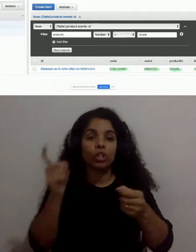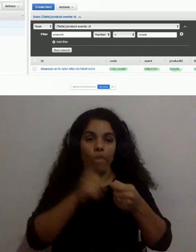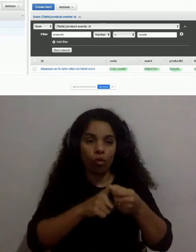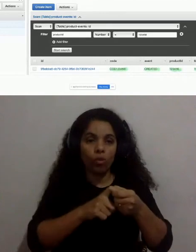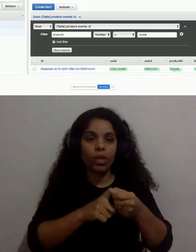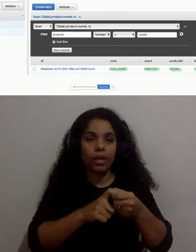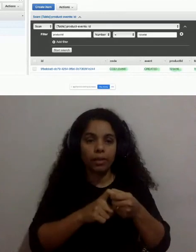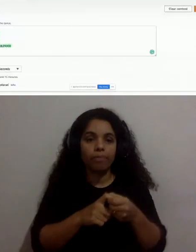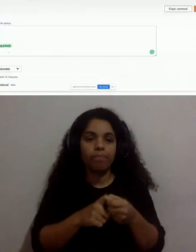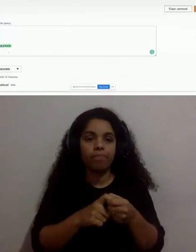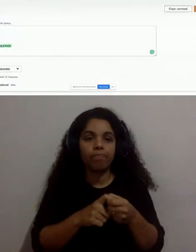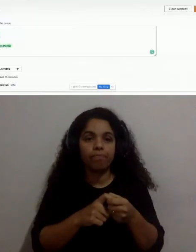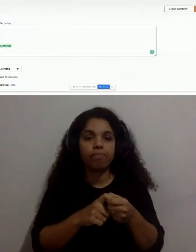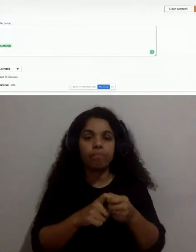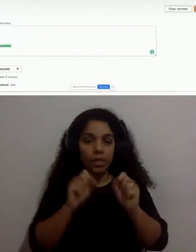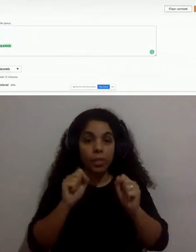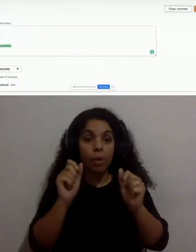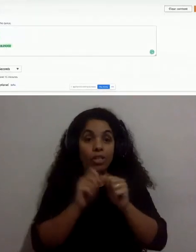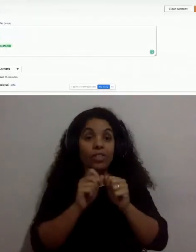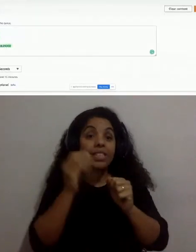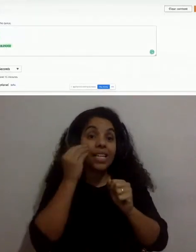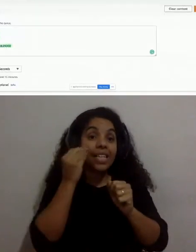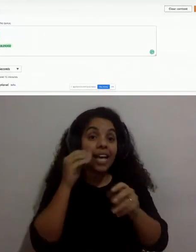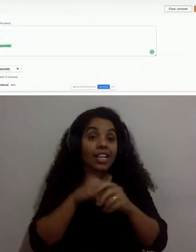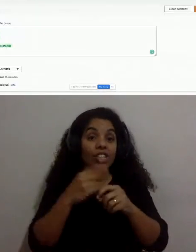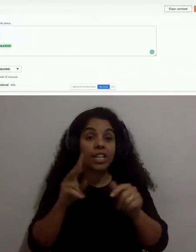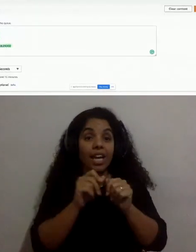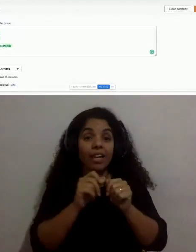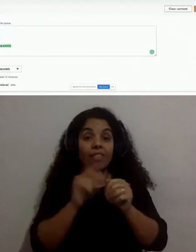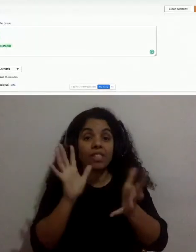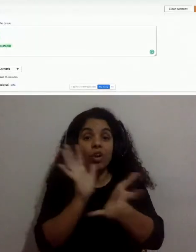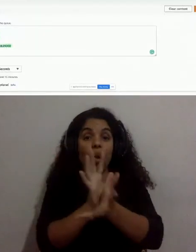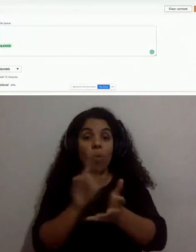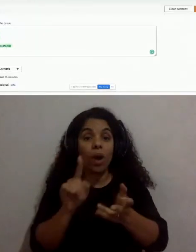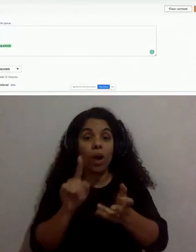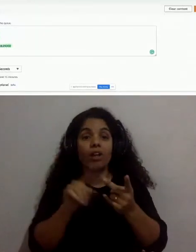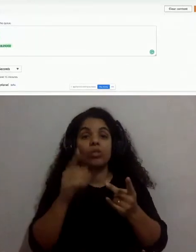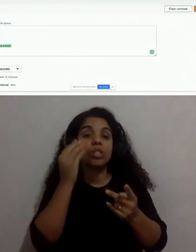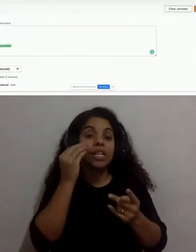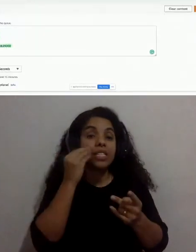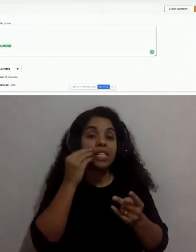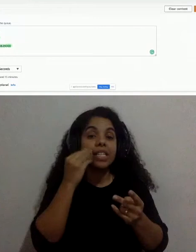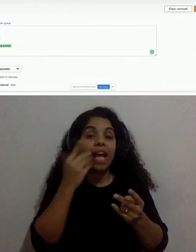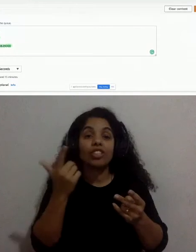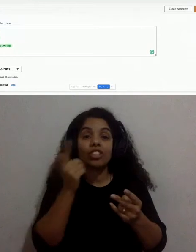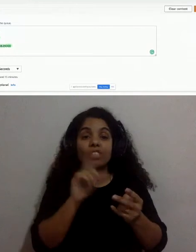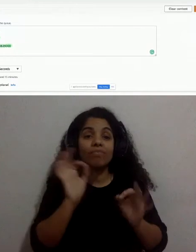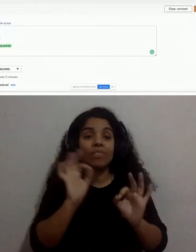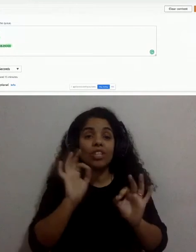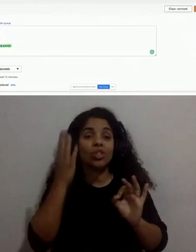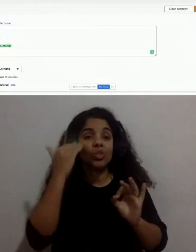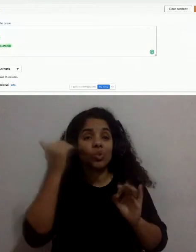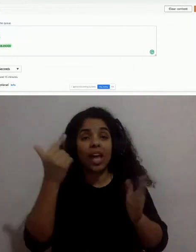aqui, você pode fazer esse teste aqui, fazer com um teste de insucesso.